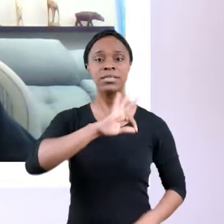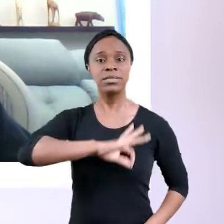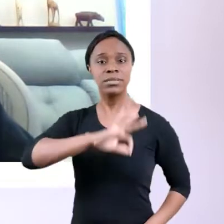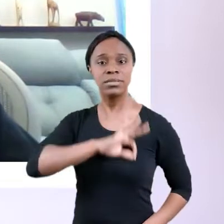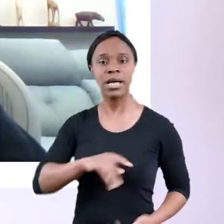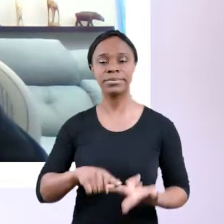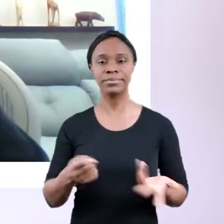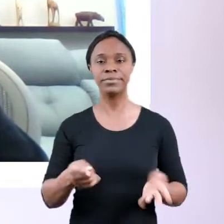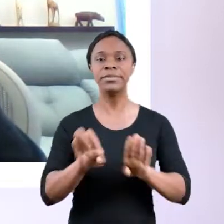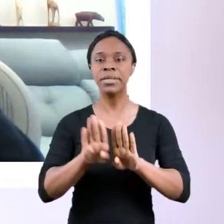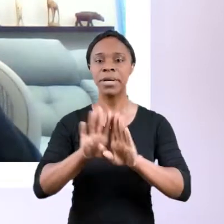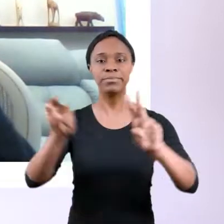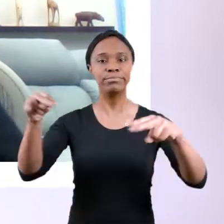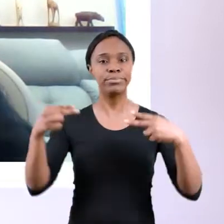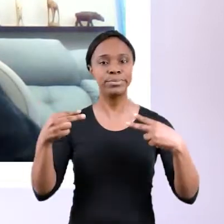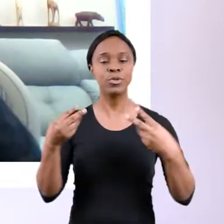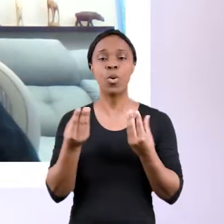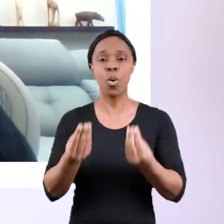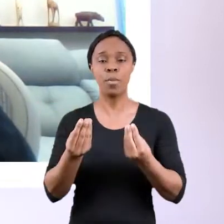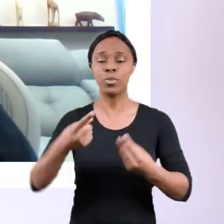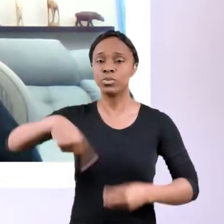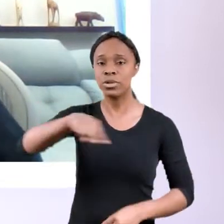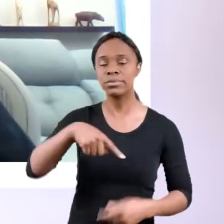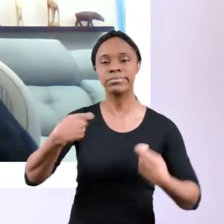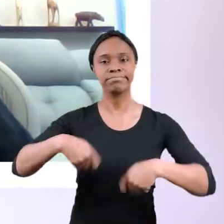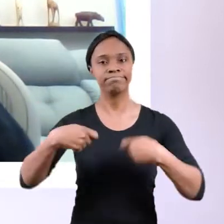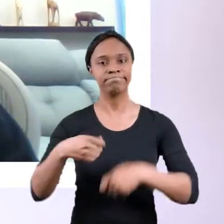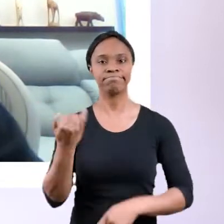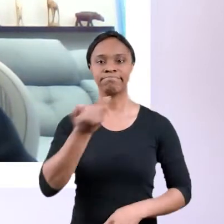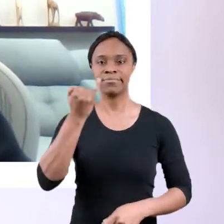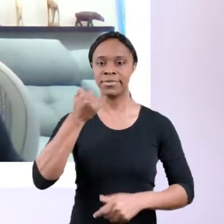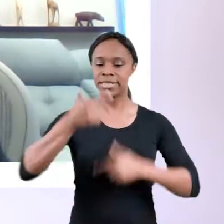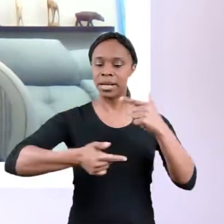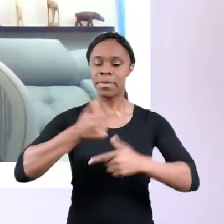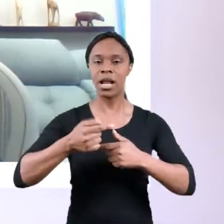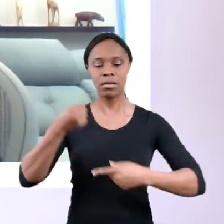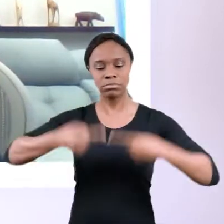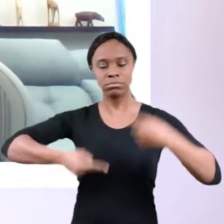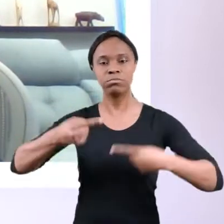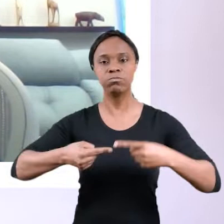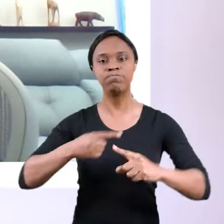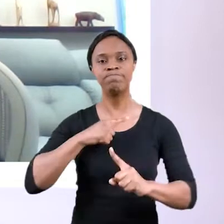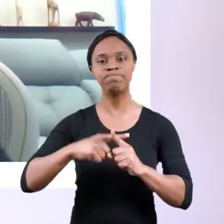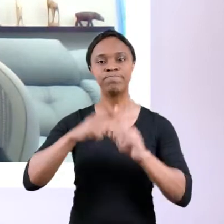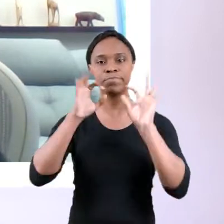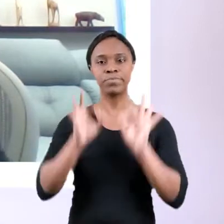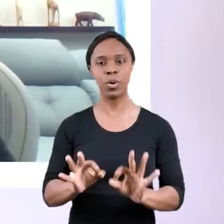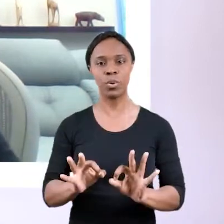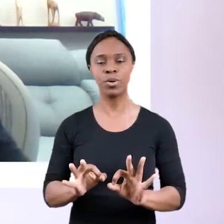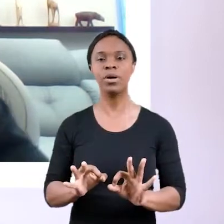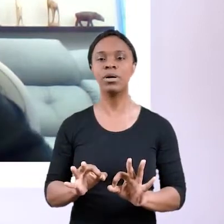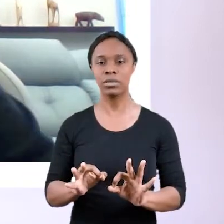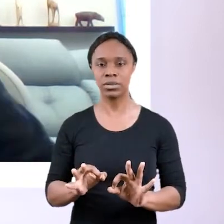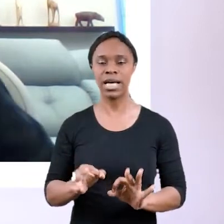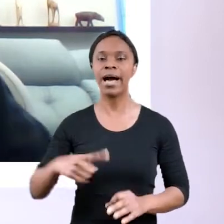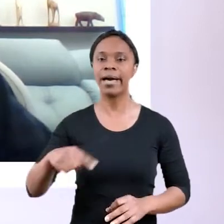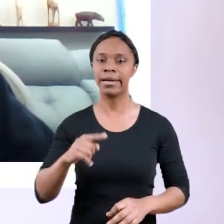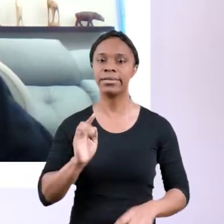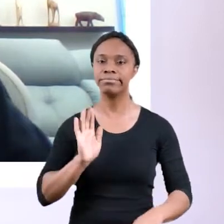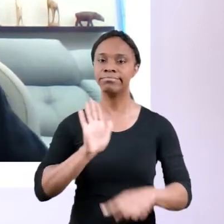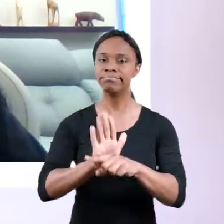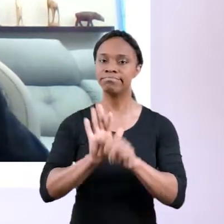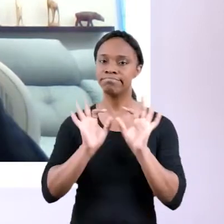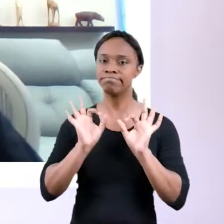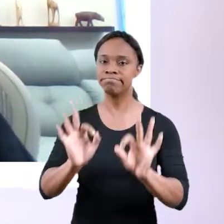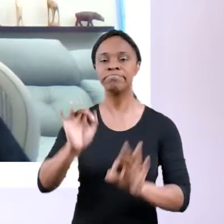de reconhecimento, a gente precisa sim trabalhar políticas afirmativas que consigam dar acesso